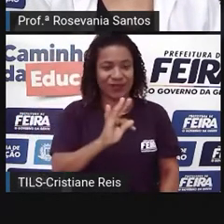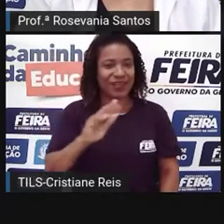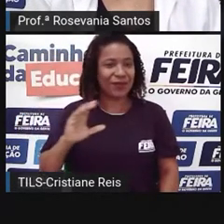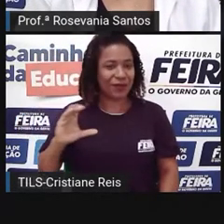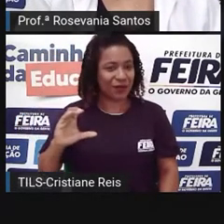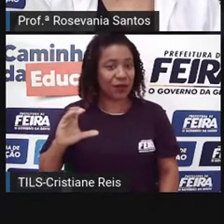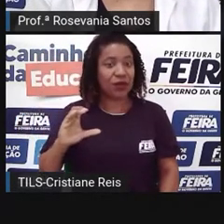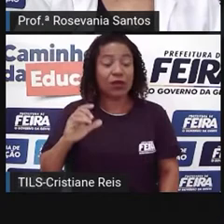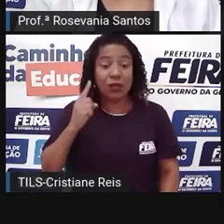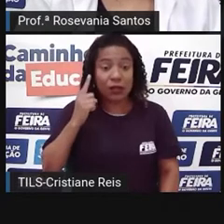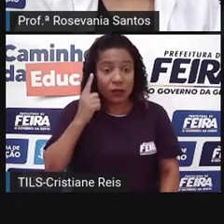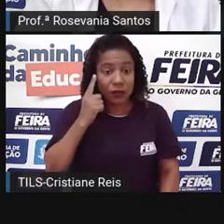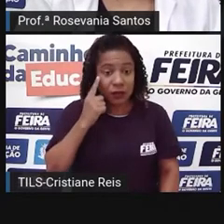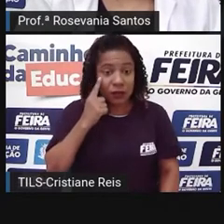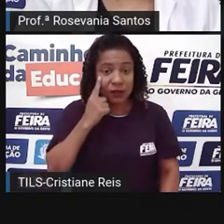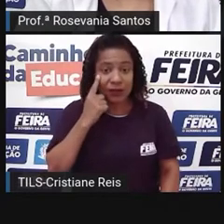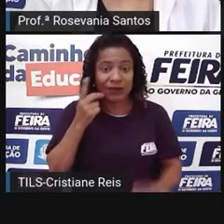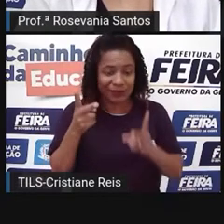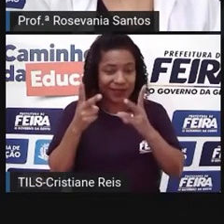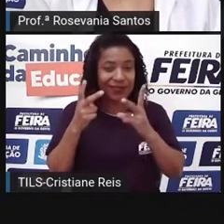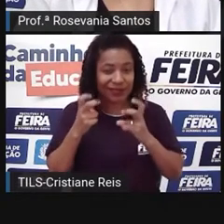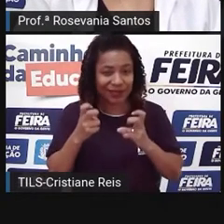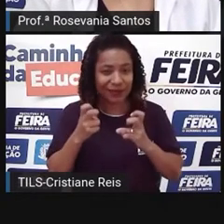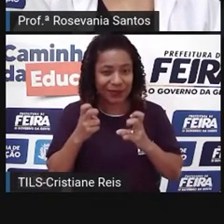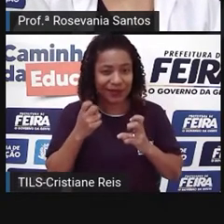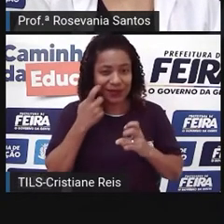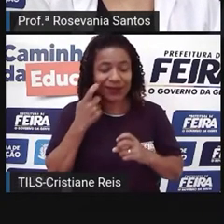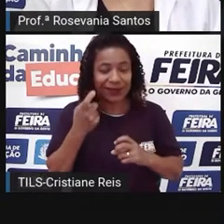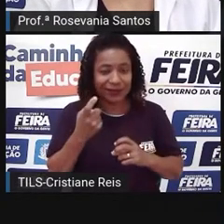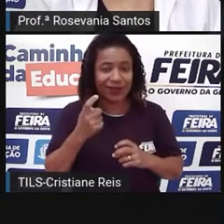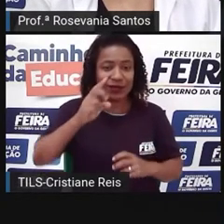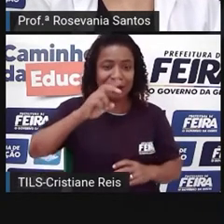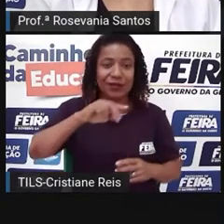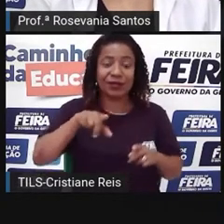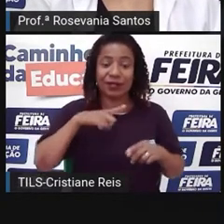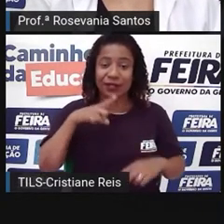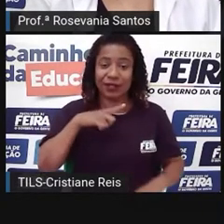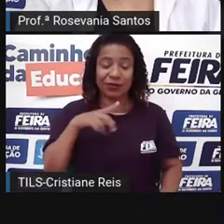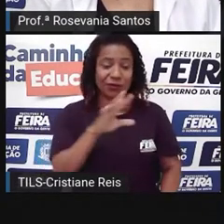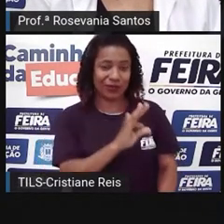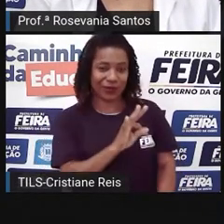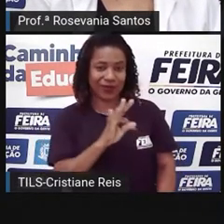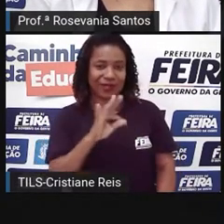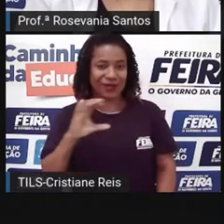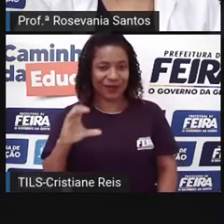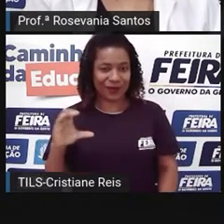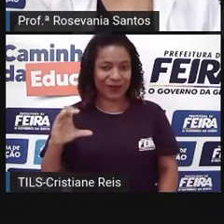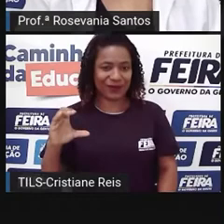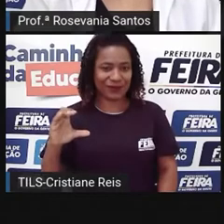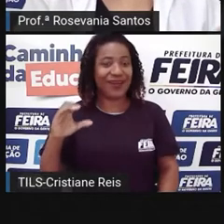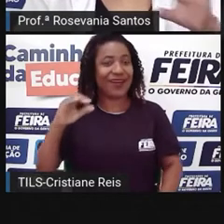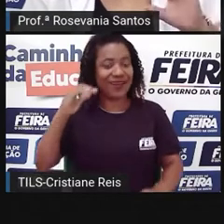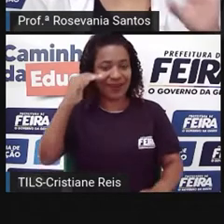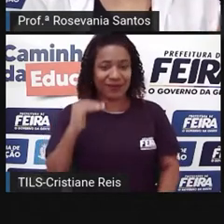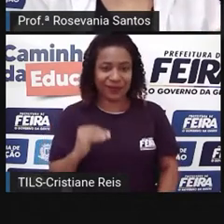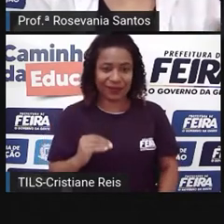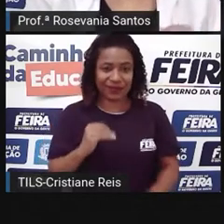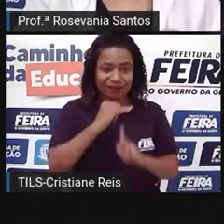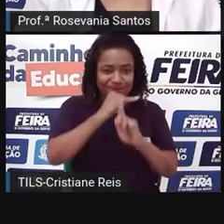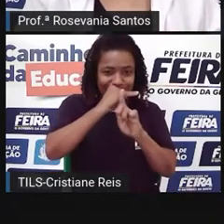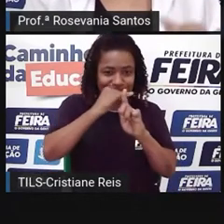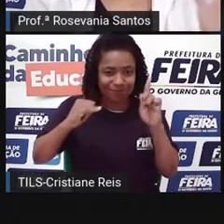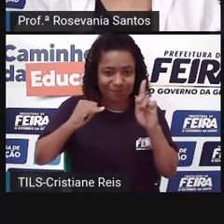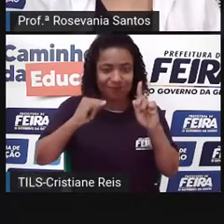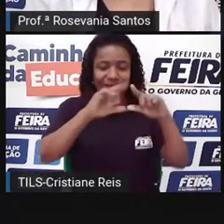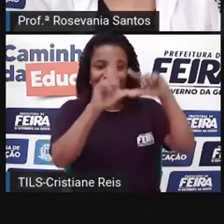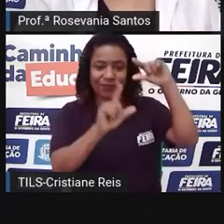percebem que a gente ainda tem um pedaço acima, e eu tenho aqui o Trópico de Capricórnio, que eu também tenho um pedaço abaixo. Então, bora só entender isso